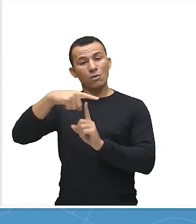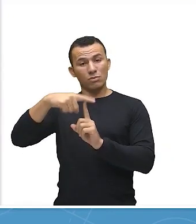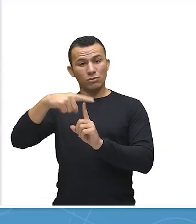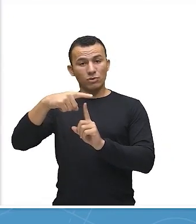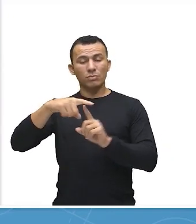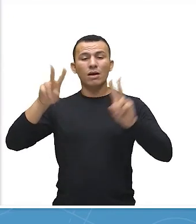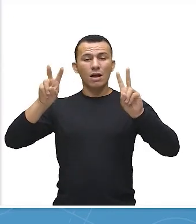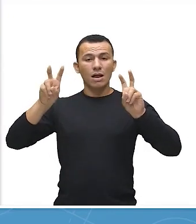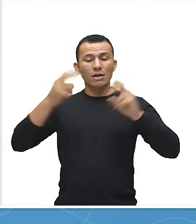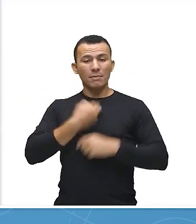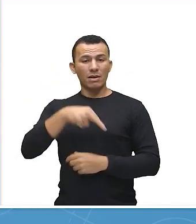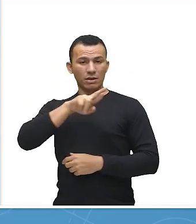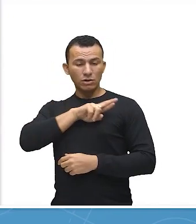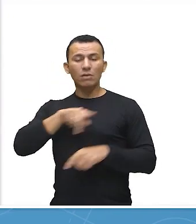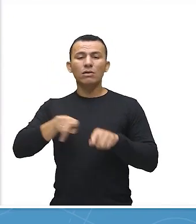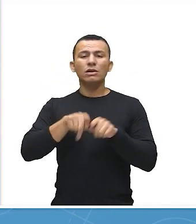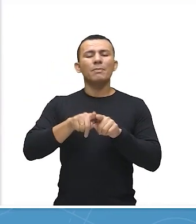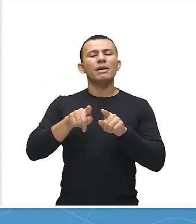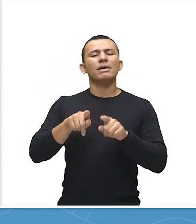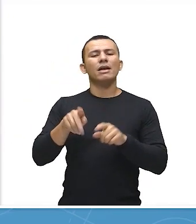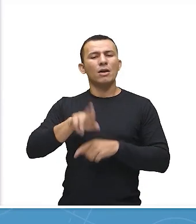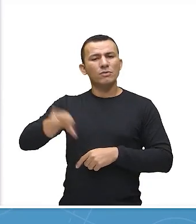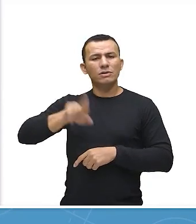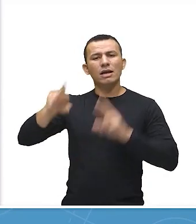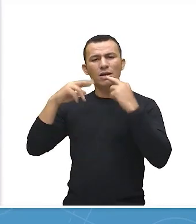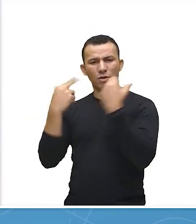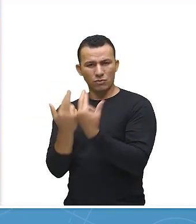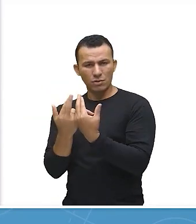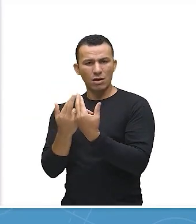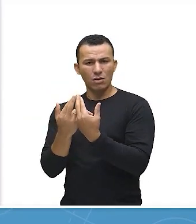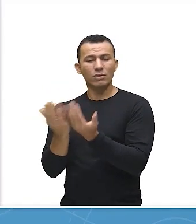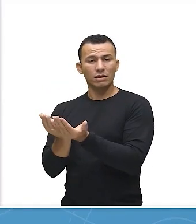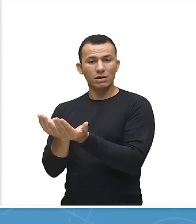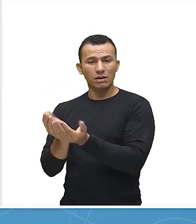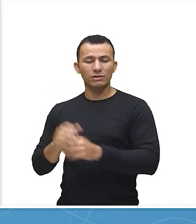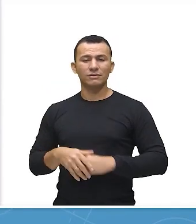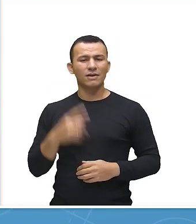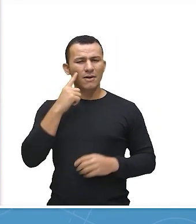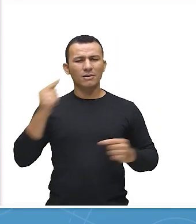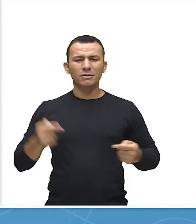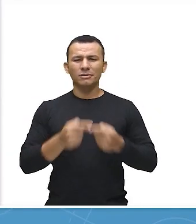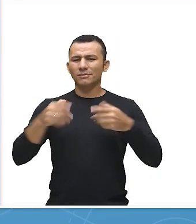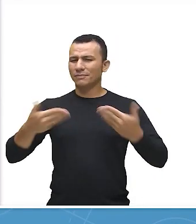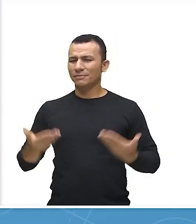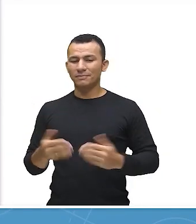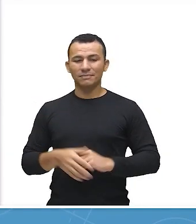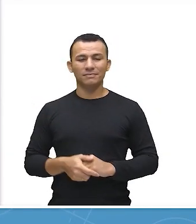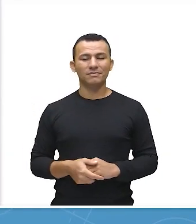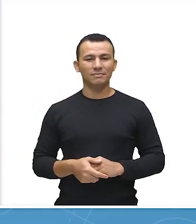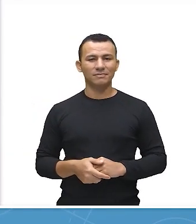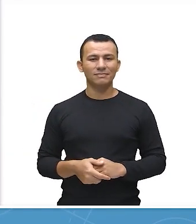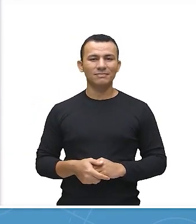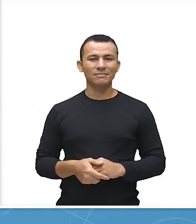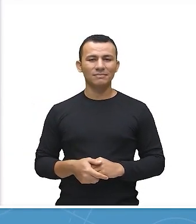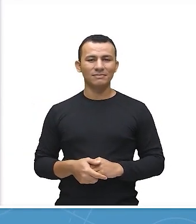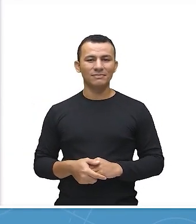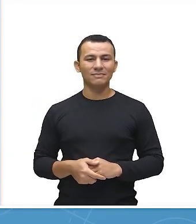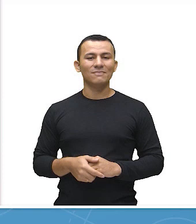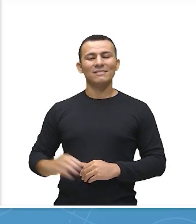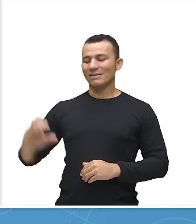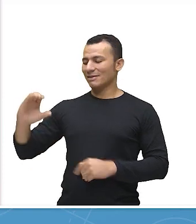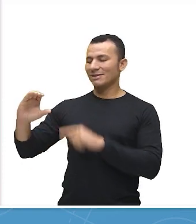né? Se a gente quer descansar, se a gente quer dormir, se a gente quer meditar, a gente coloca uma música, né, mais calma. Hoje em dia